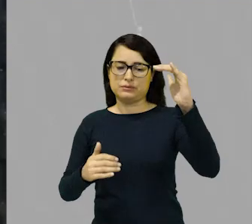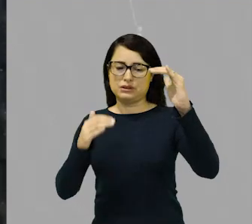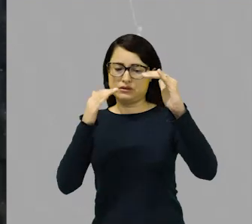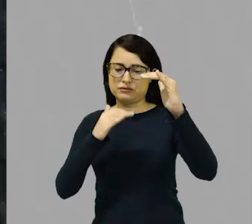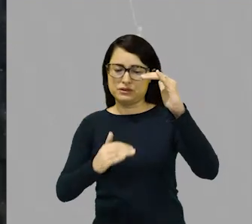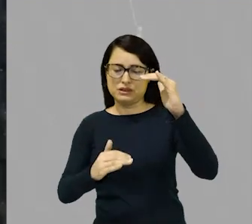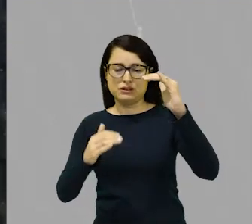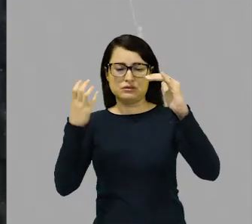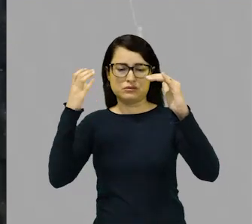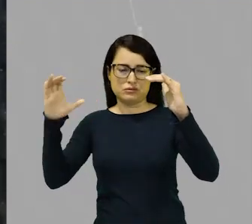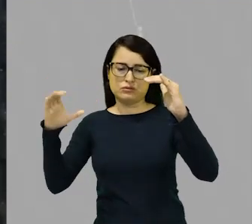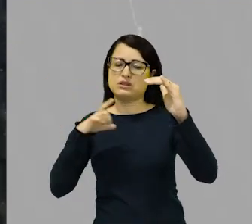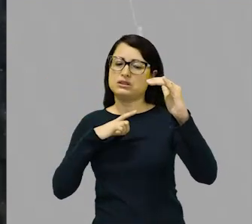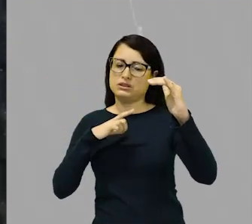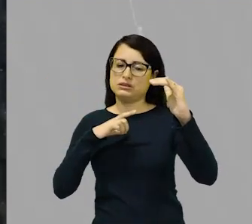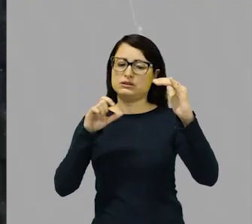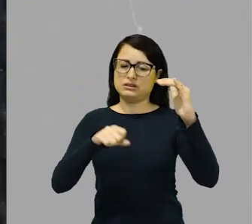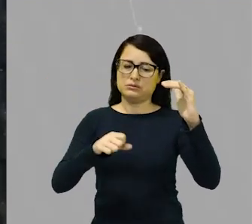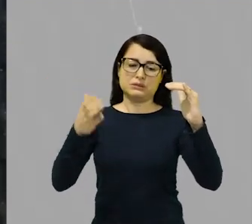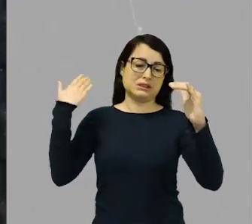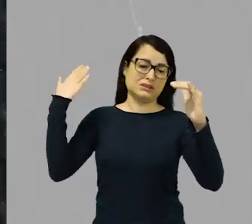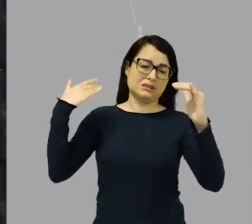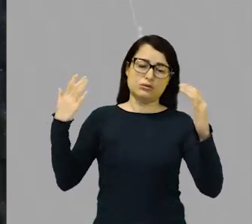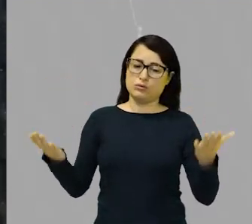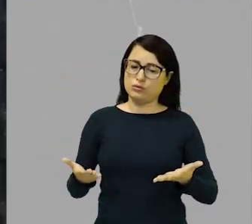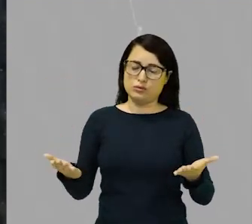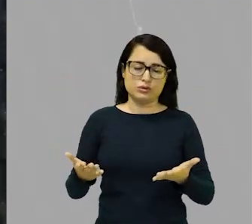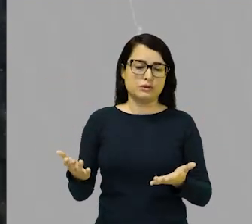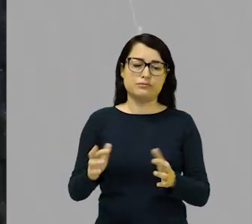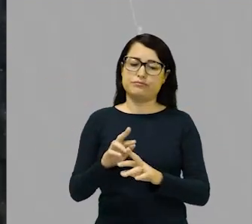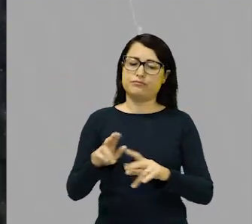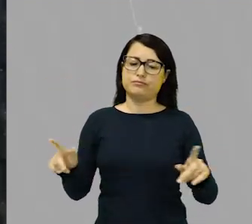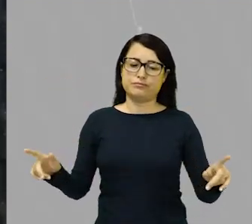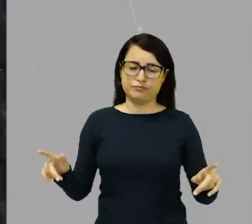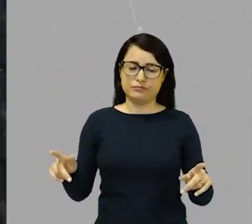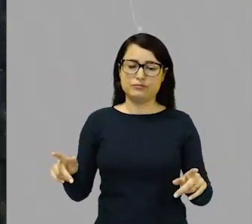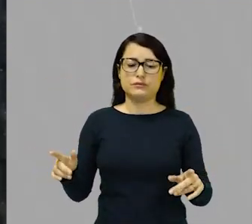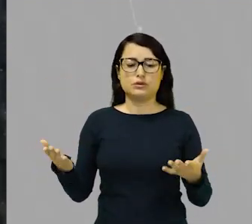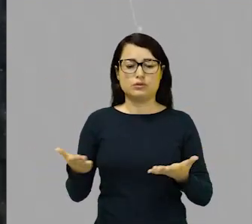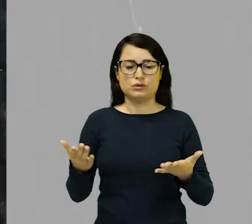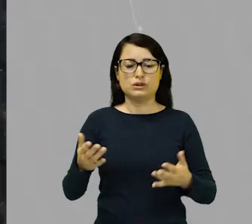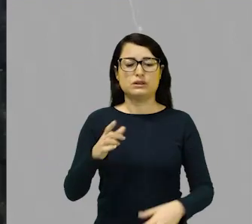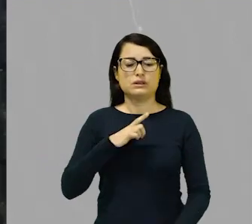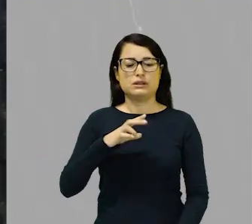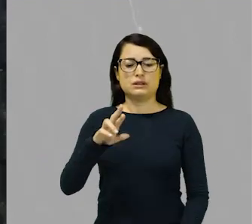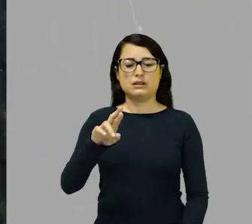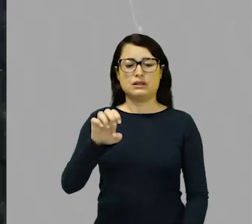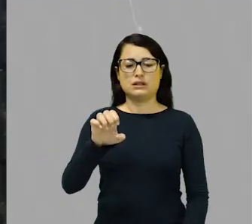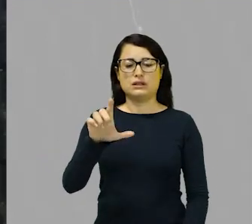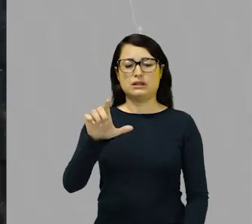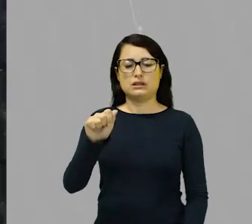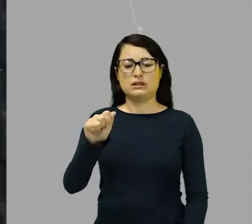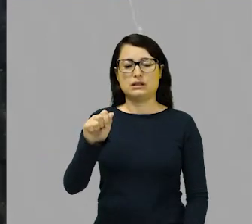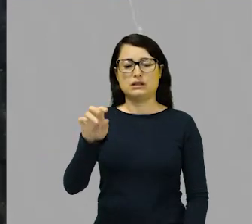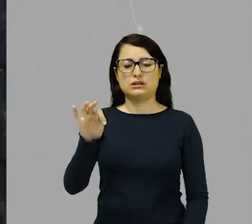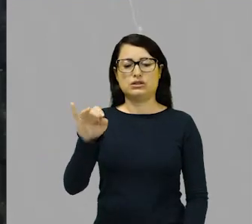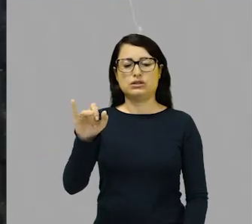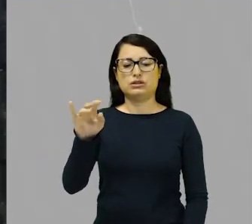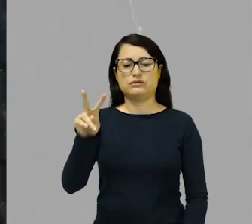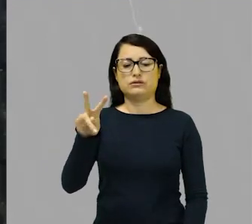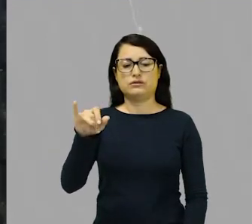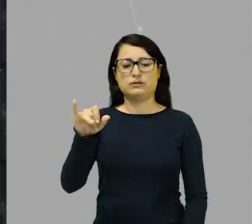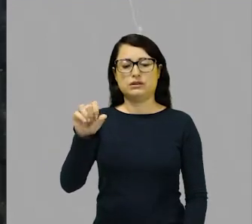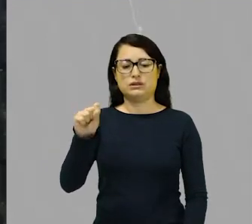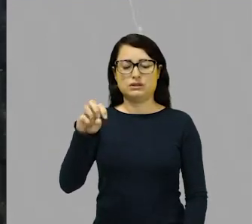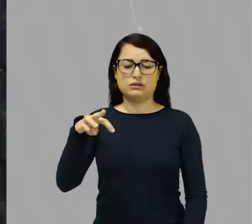não é o que a gente acredita hoje. Hoje em dia a gente leva em conta o relativismo, o respeito à diversidade,